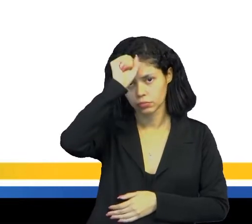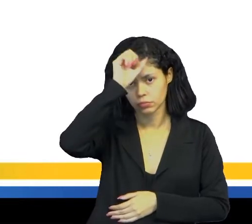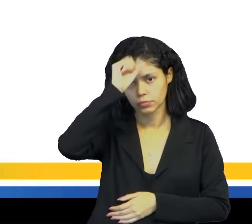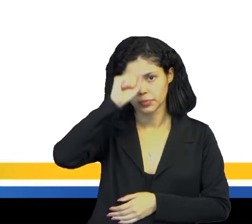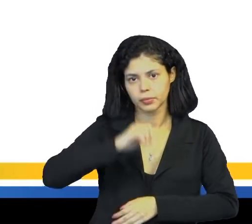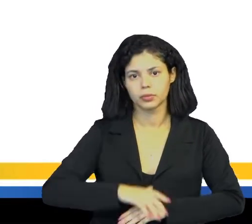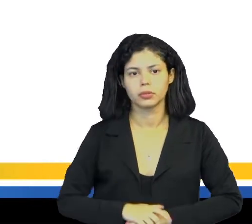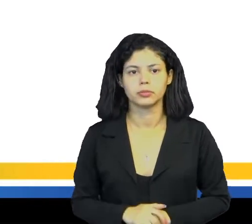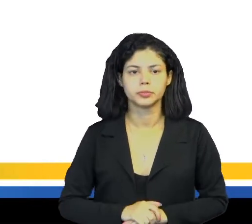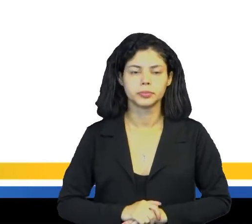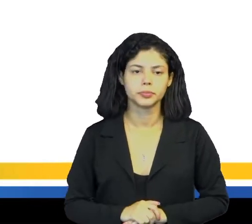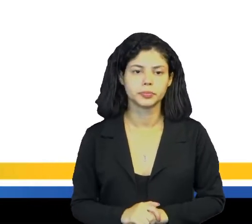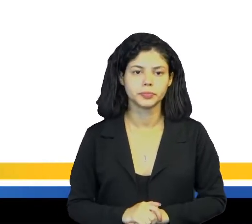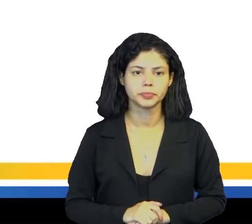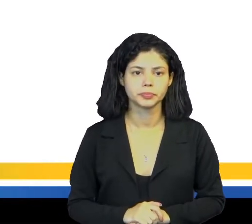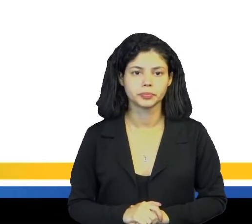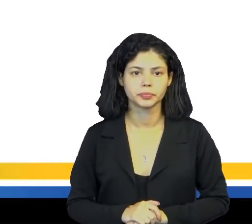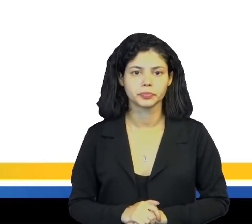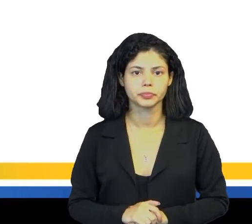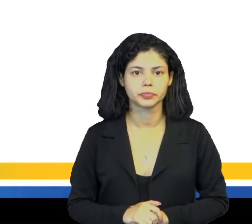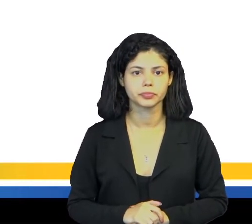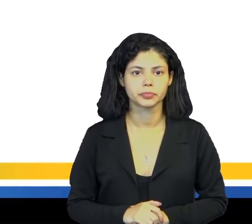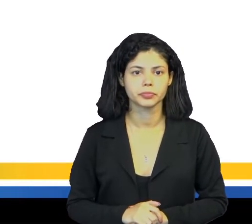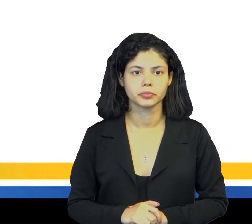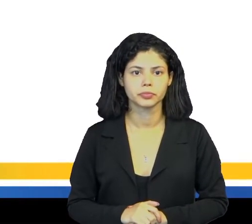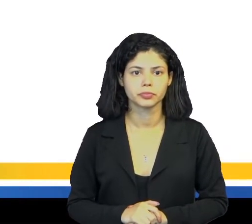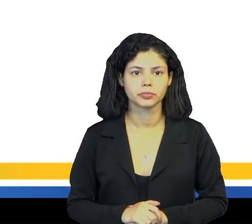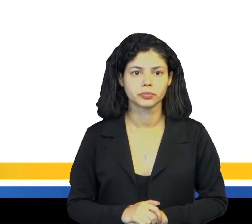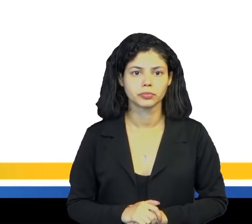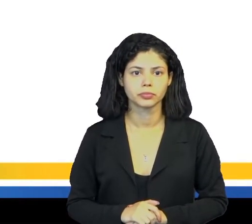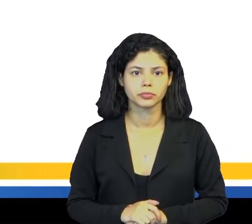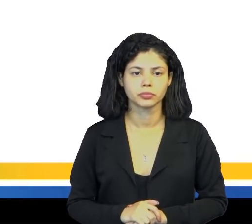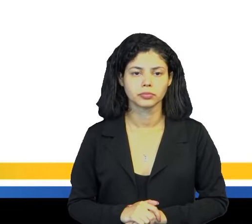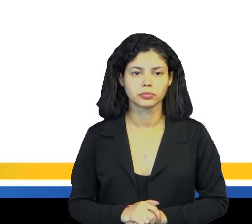científico? Vamos lá.